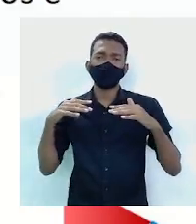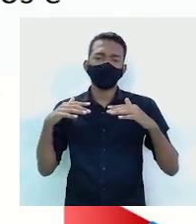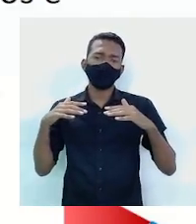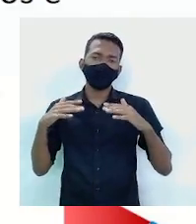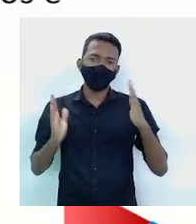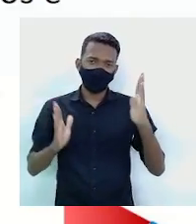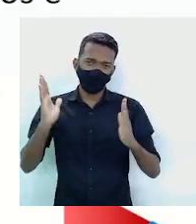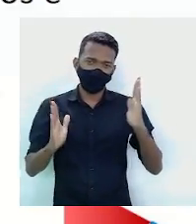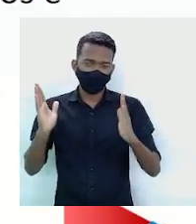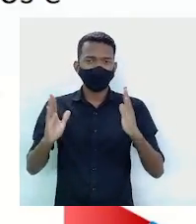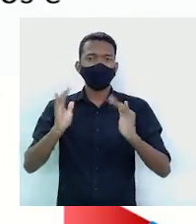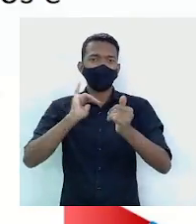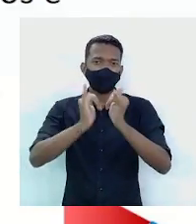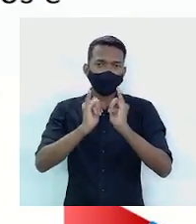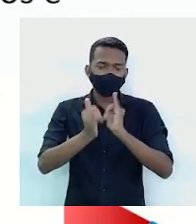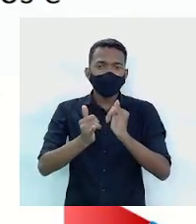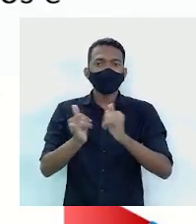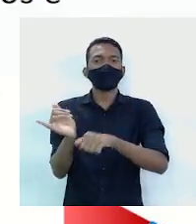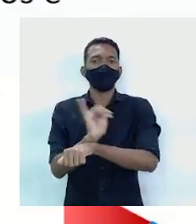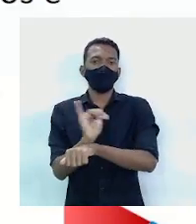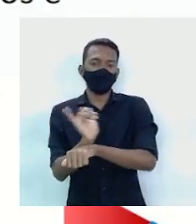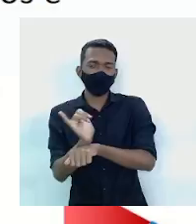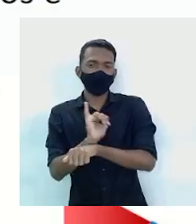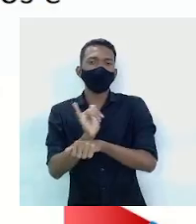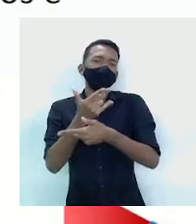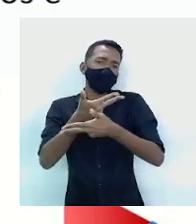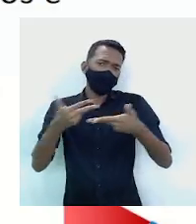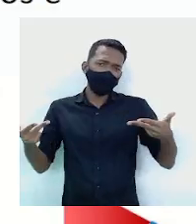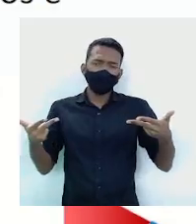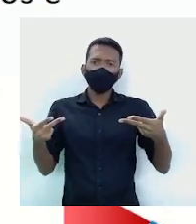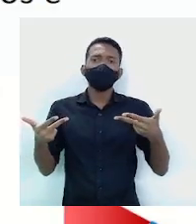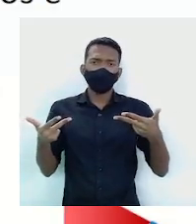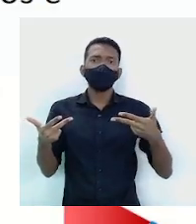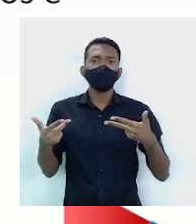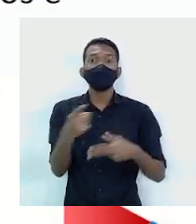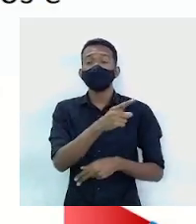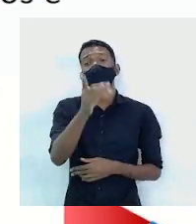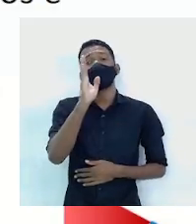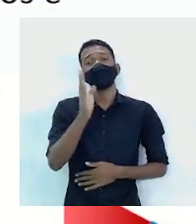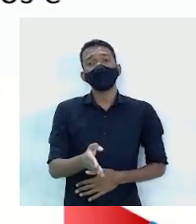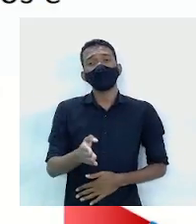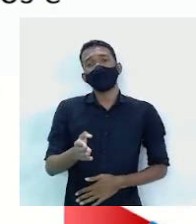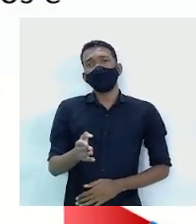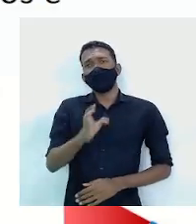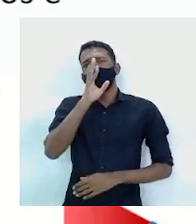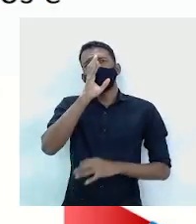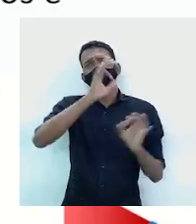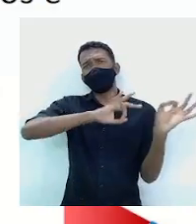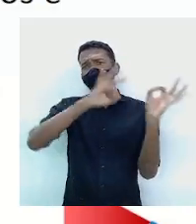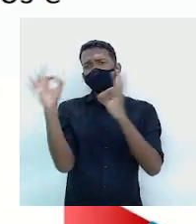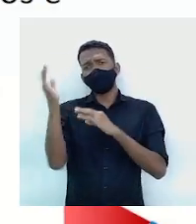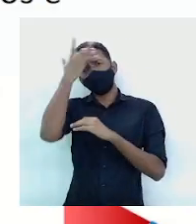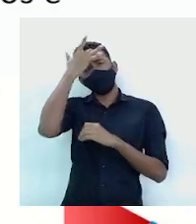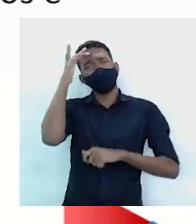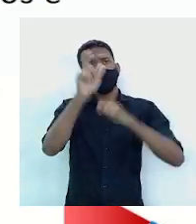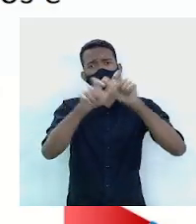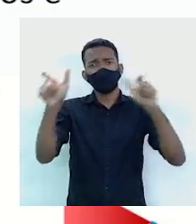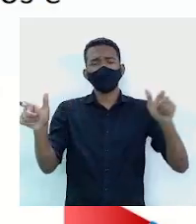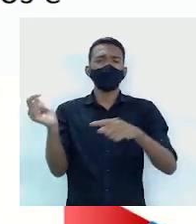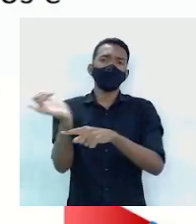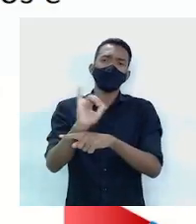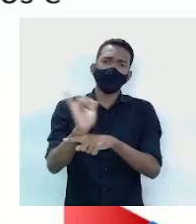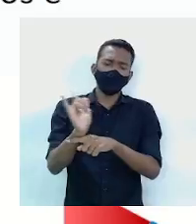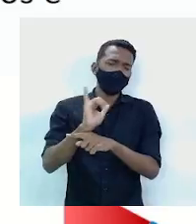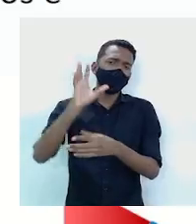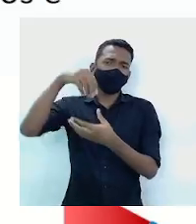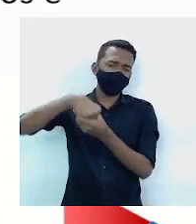internet, de YouTube, de várias coisas, vocês devem assistir muita gente, né? Vários canais aí